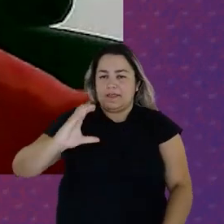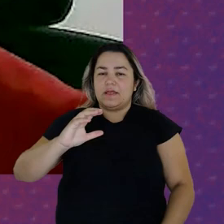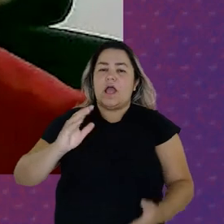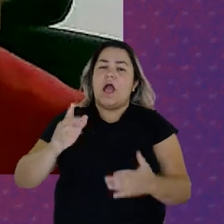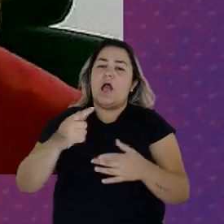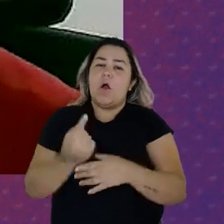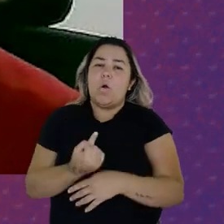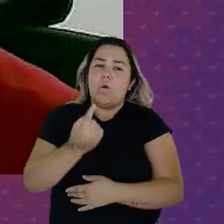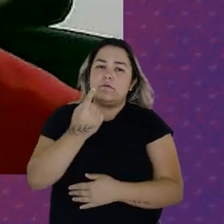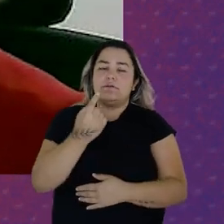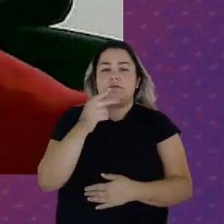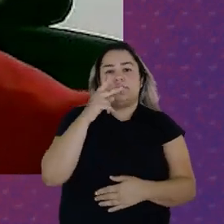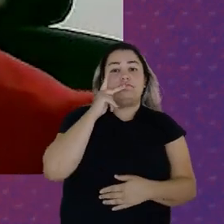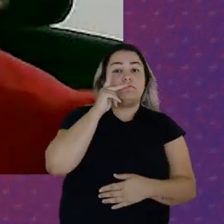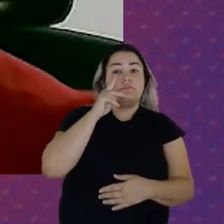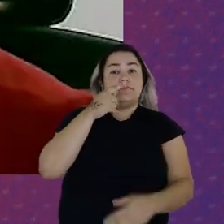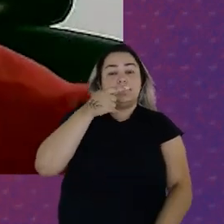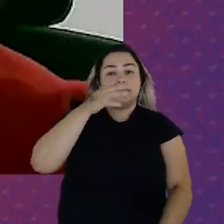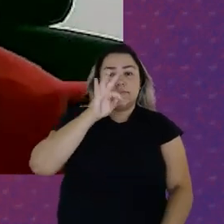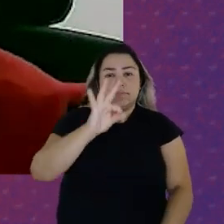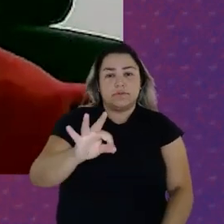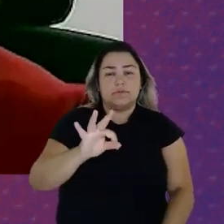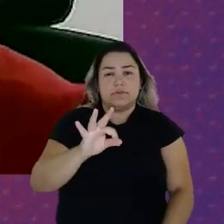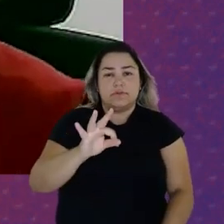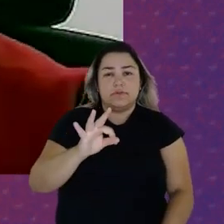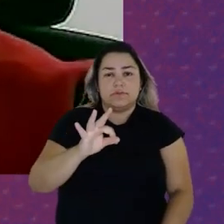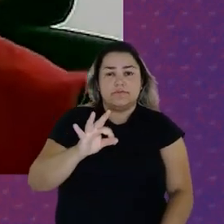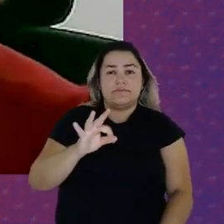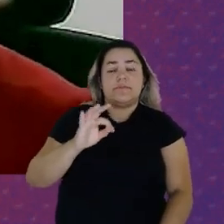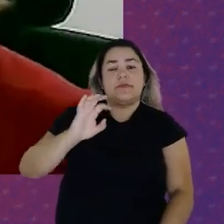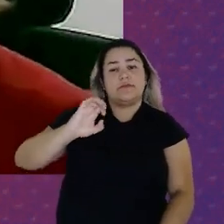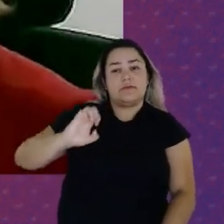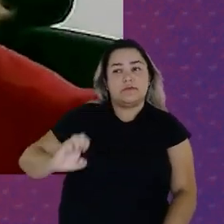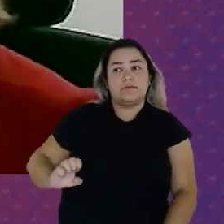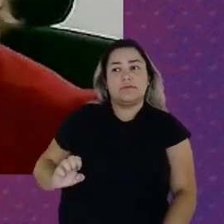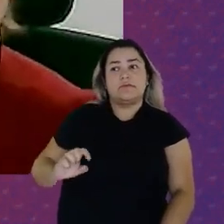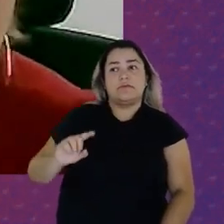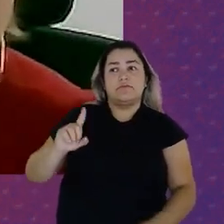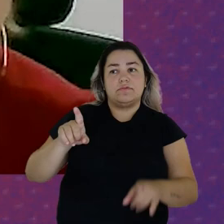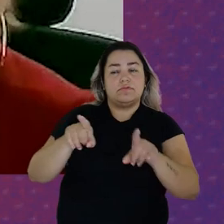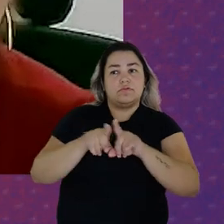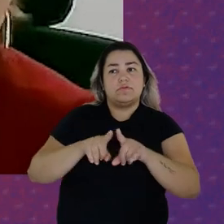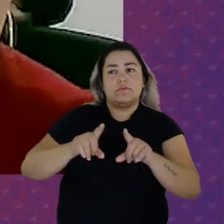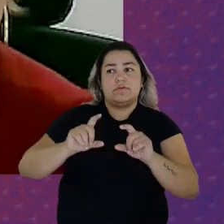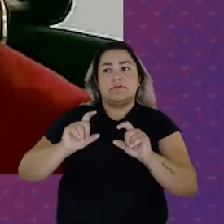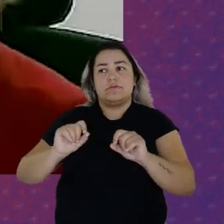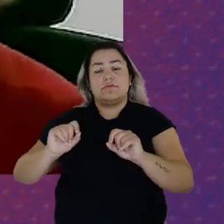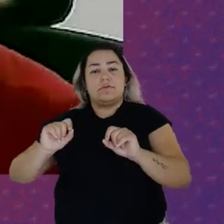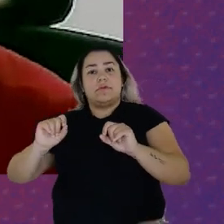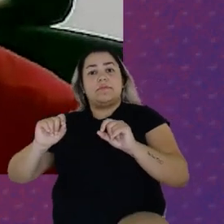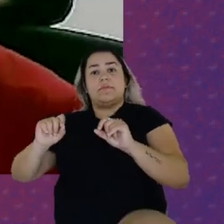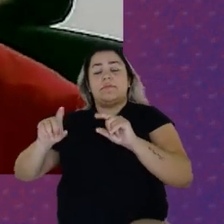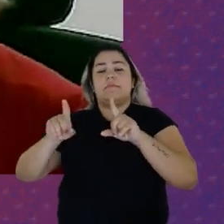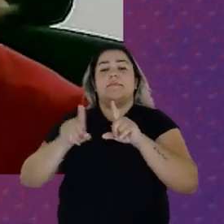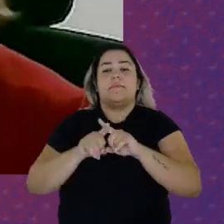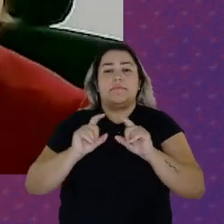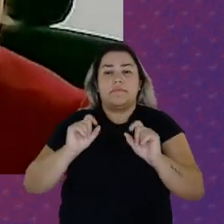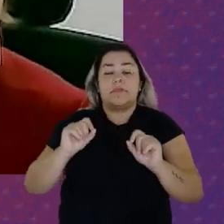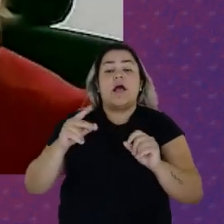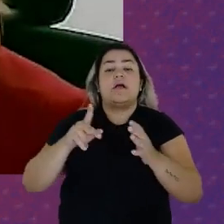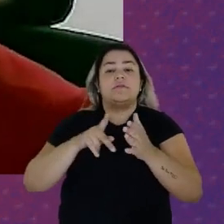vereadora do PT e vereadora da esquerda de São Miguel do Oeste, me pronunciei rechaçando